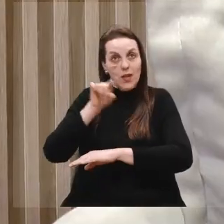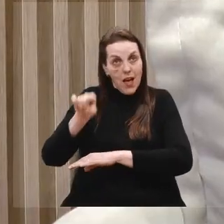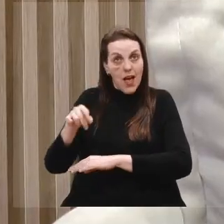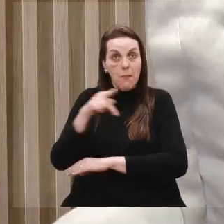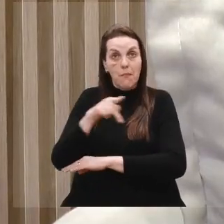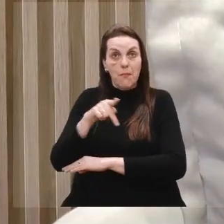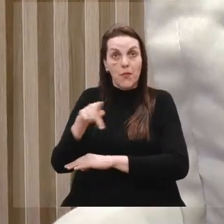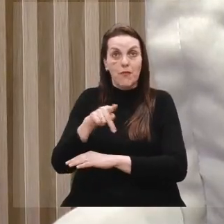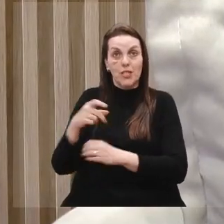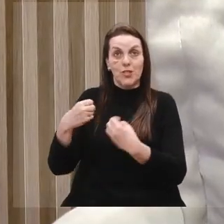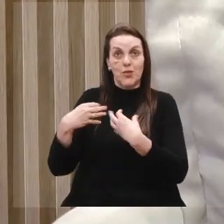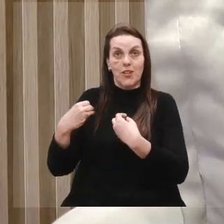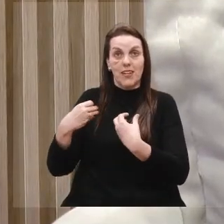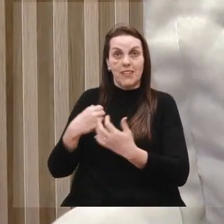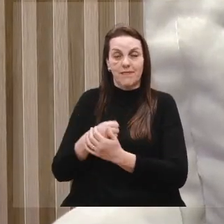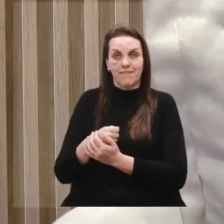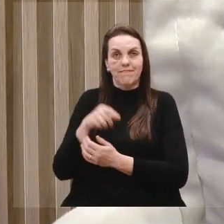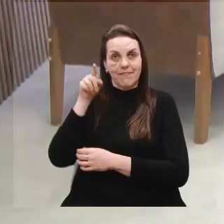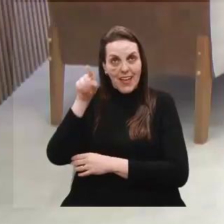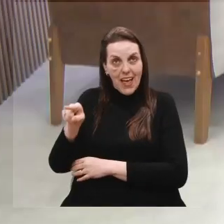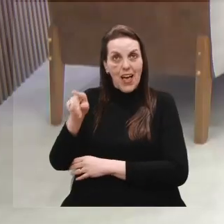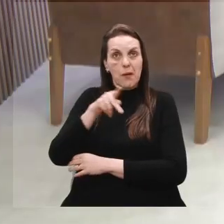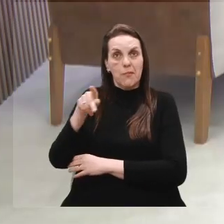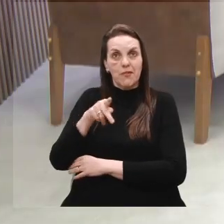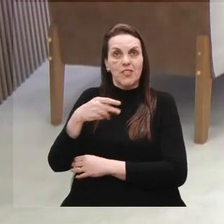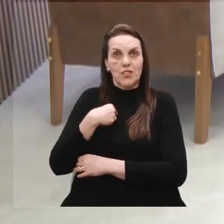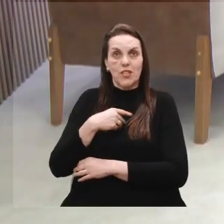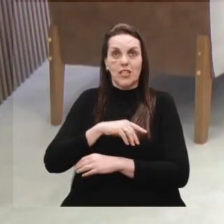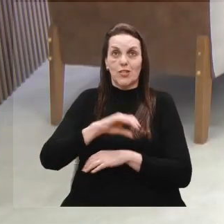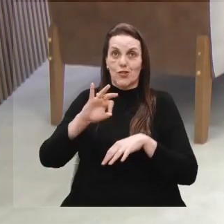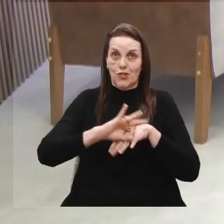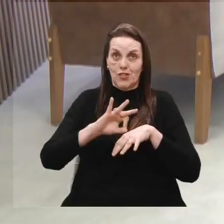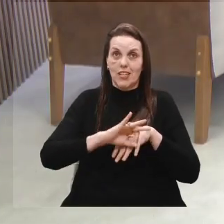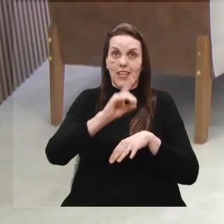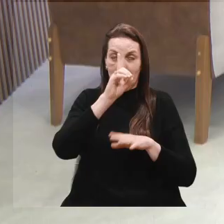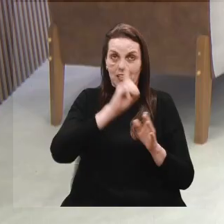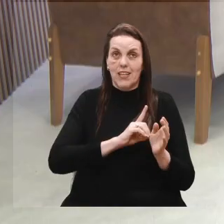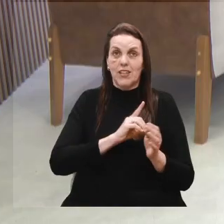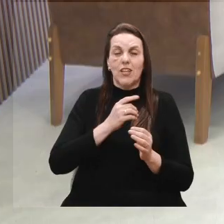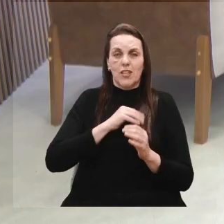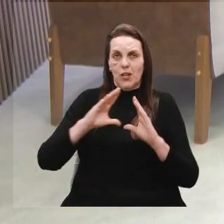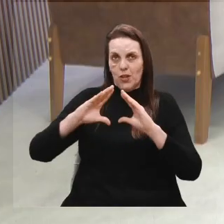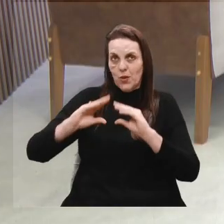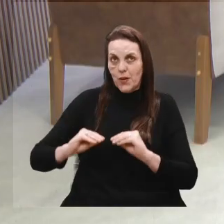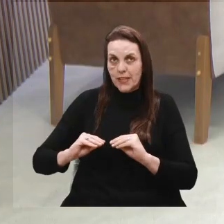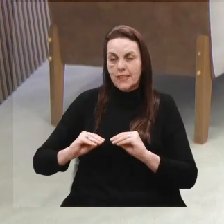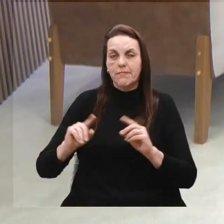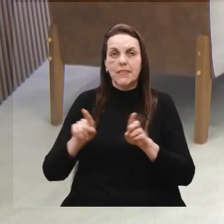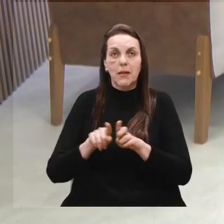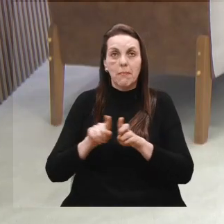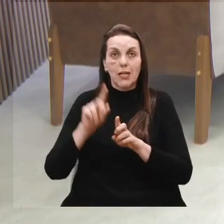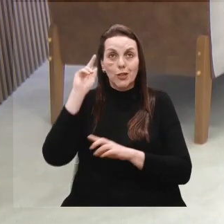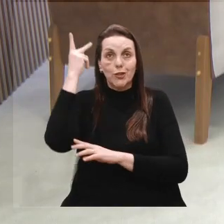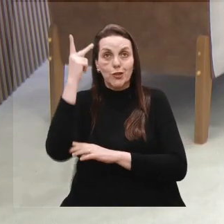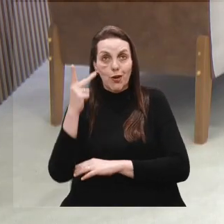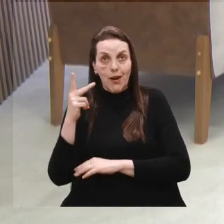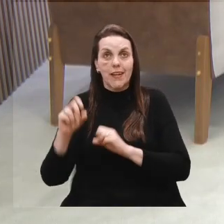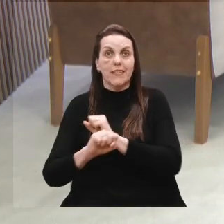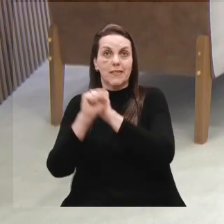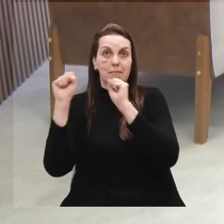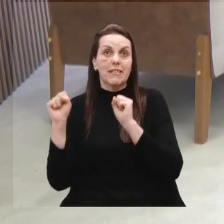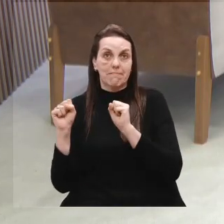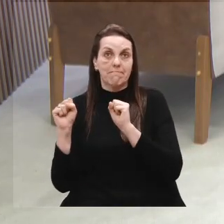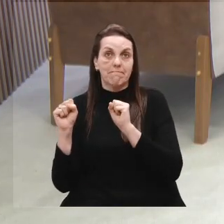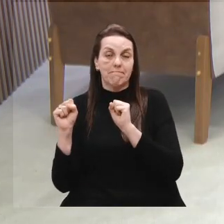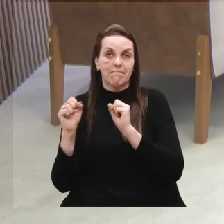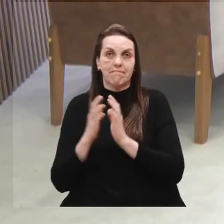ela foi minha professora. E ela foi minha professora tanto de Direito, que eu fazia à noite, como de História, que eu fazia